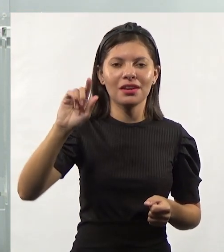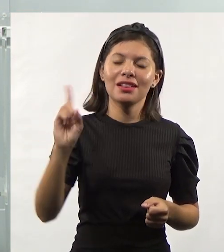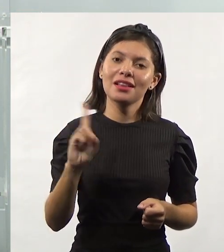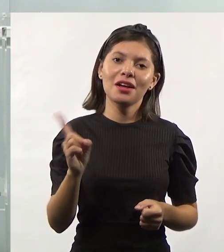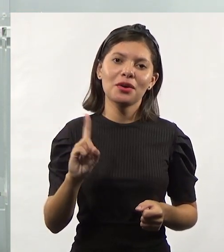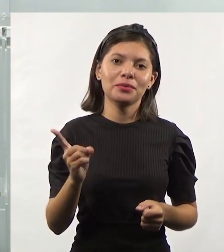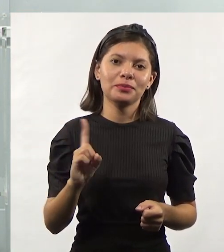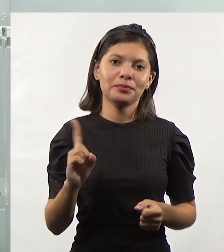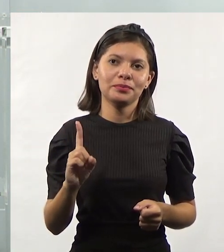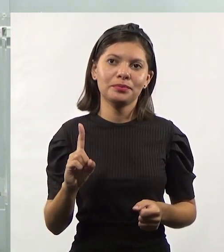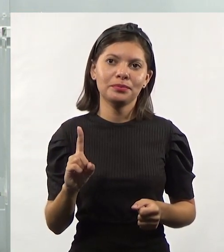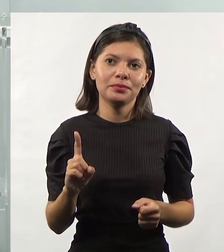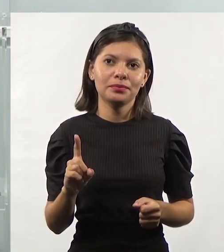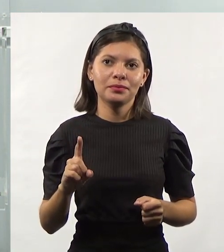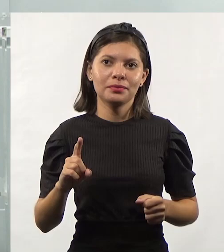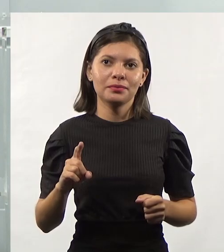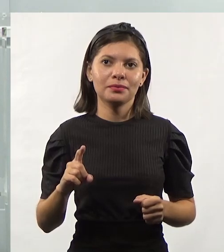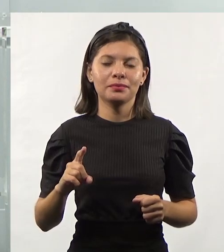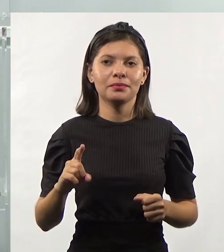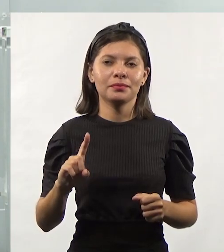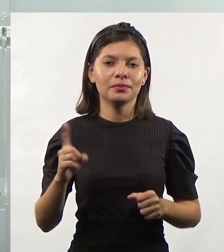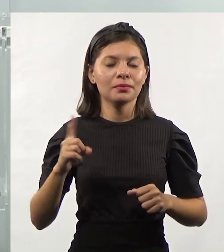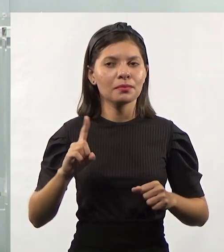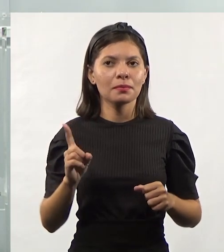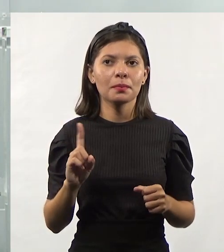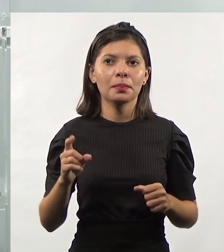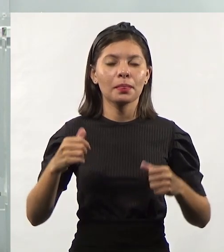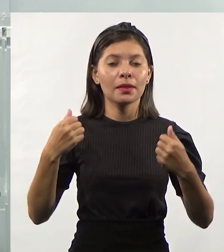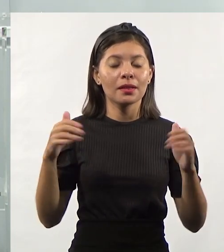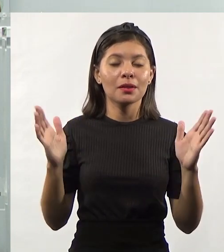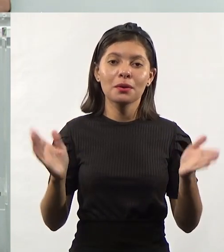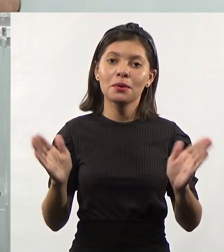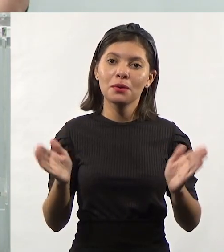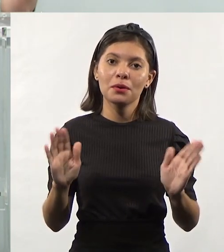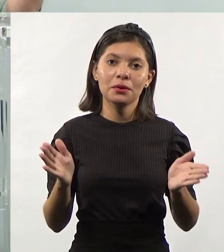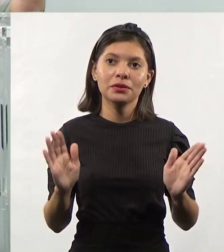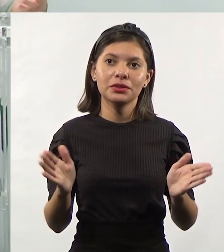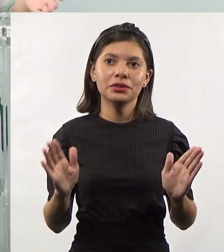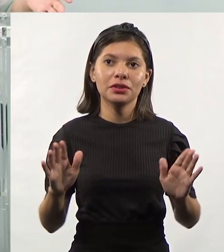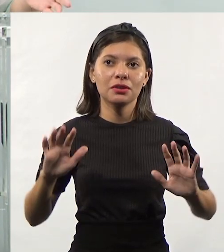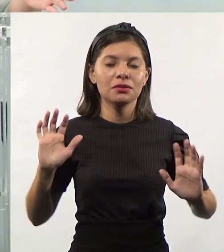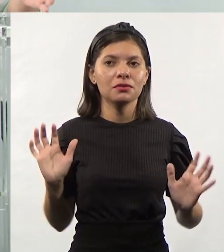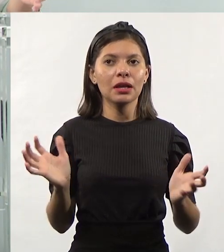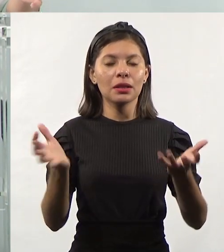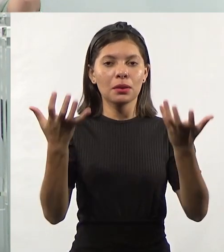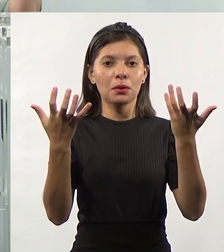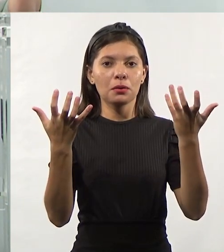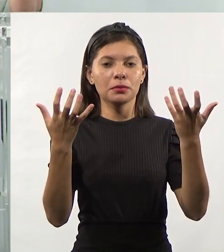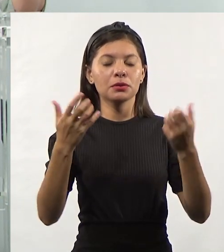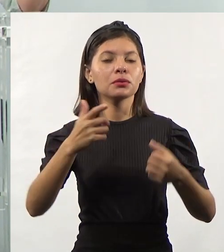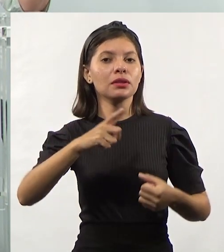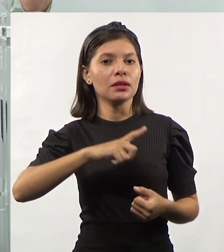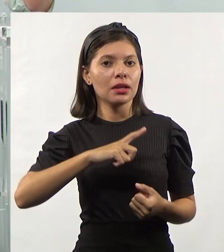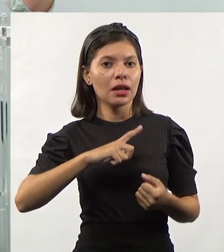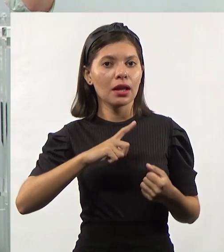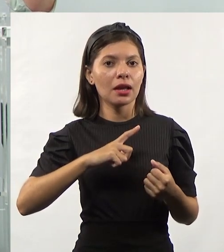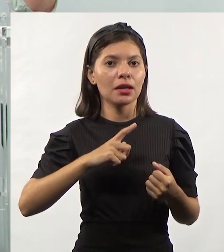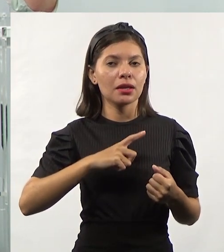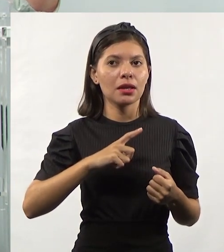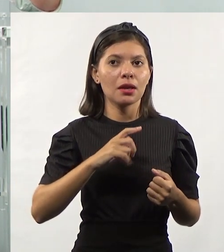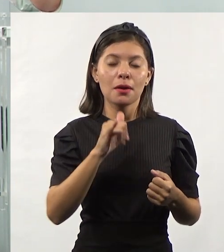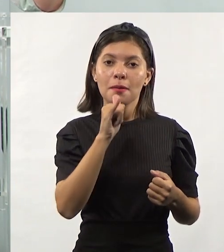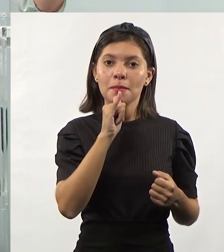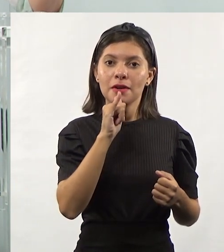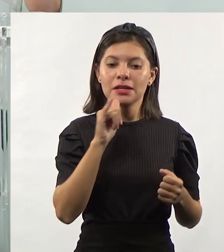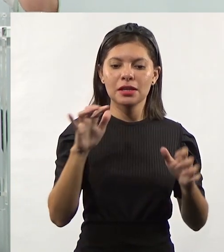acontecem, né? Como, sei lá, certos acidentes acontecem e a gente não tinha como prever. Por exemplo,